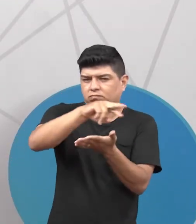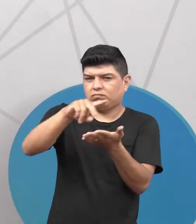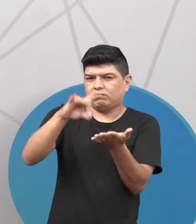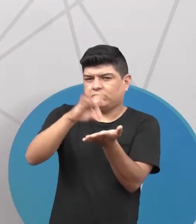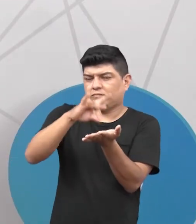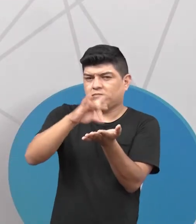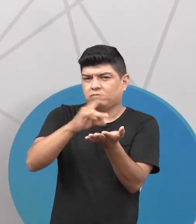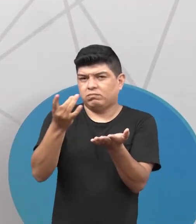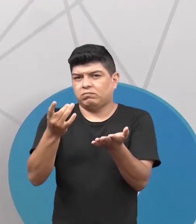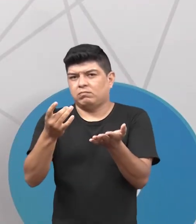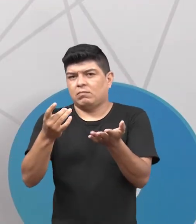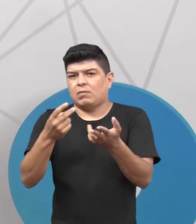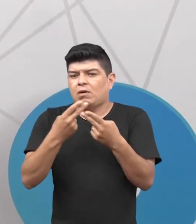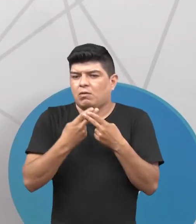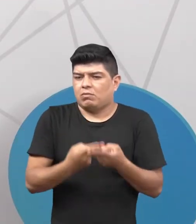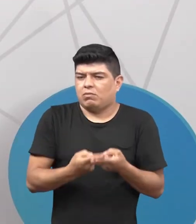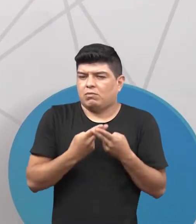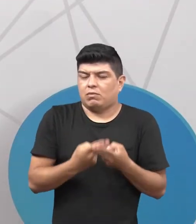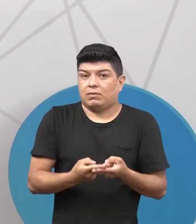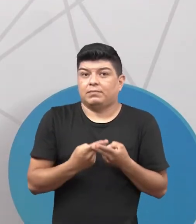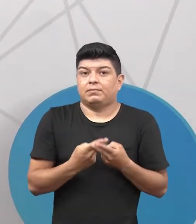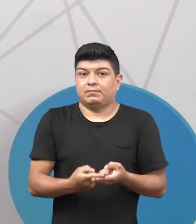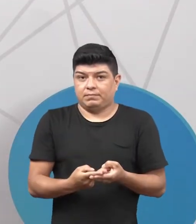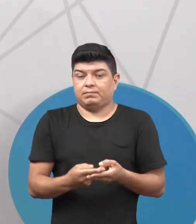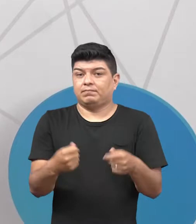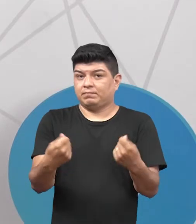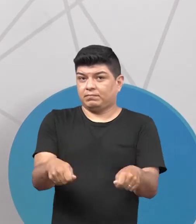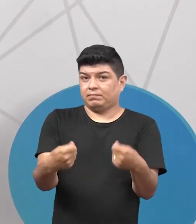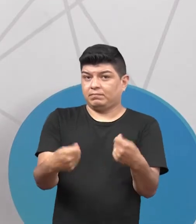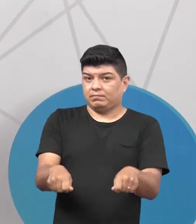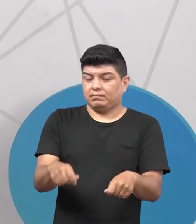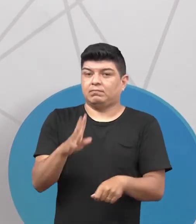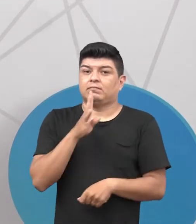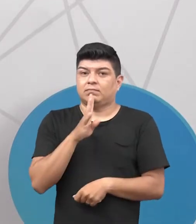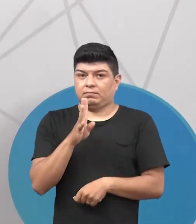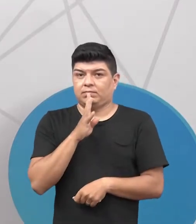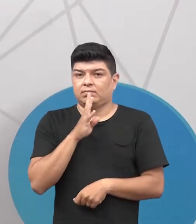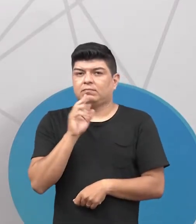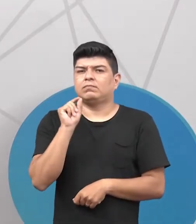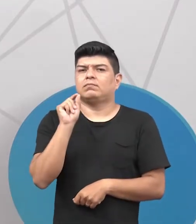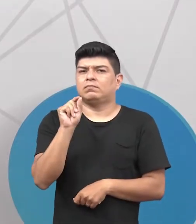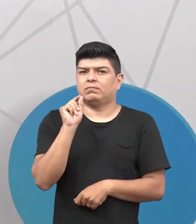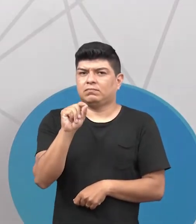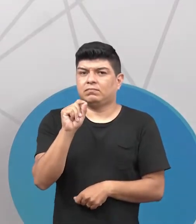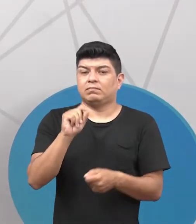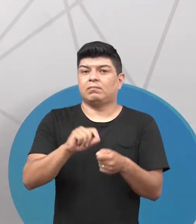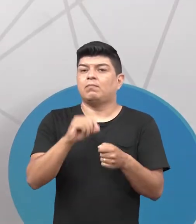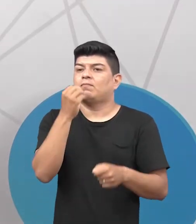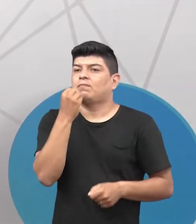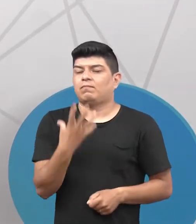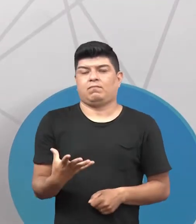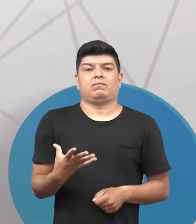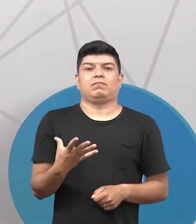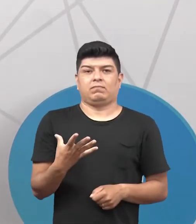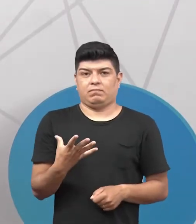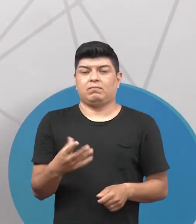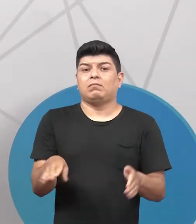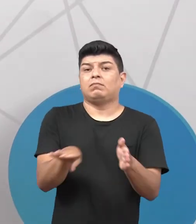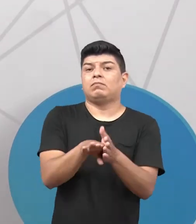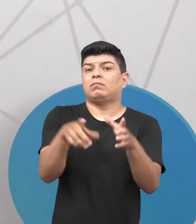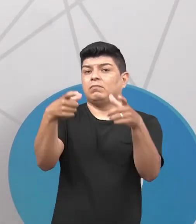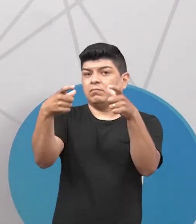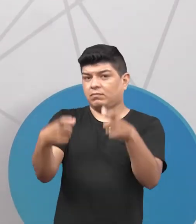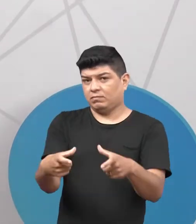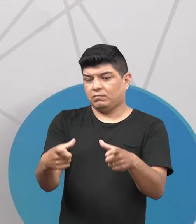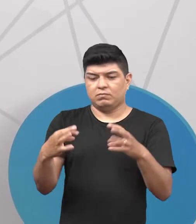temperança, verdade, paciência. São virtudes que nós precisamos conhecer. Para quê? Para fazer o bem. para chegar aonde?